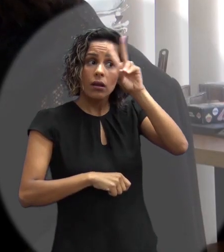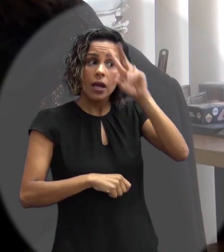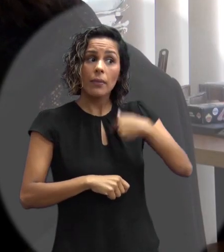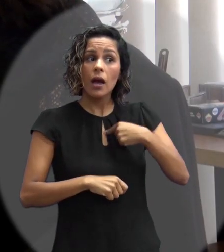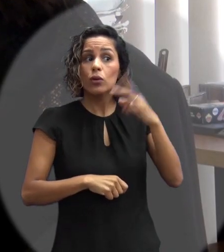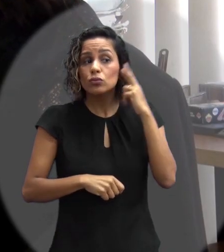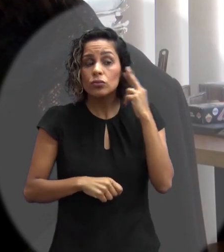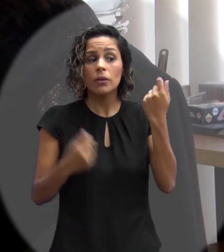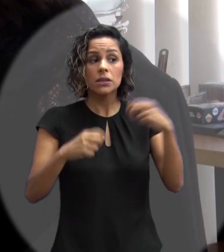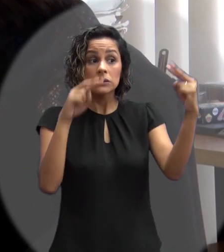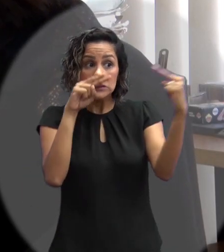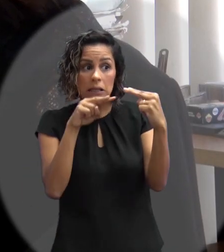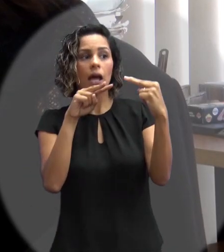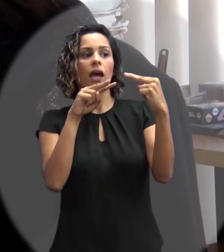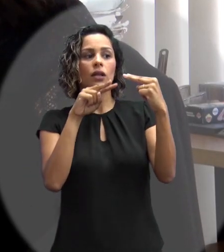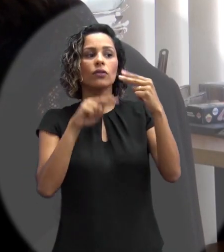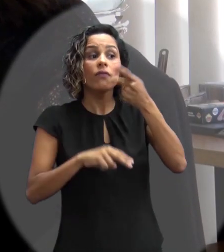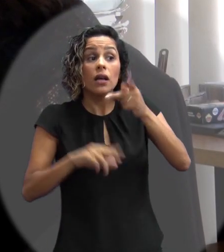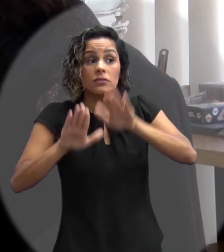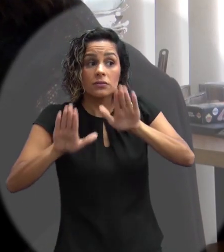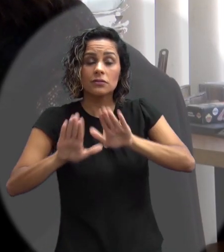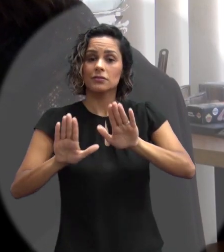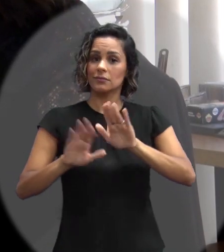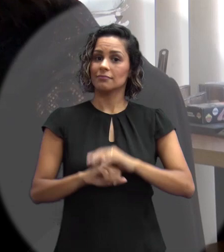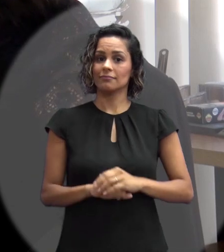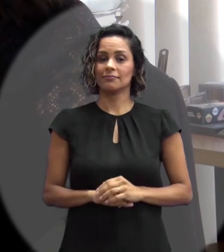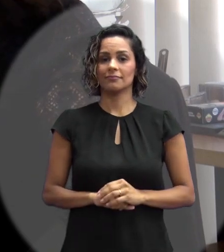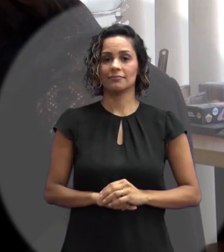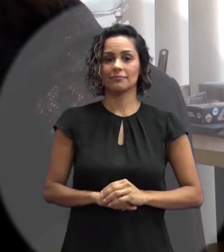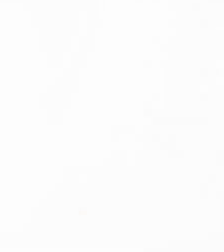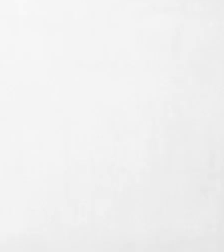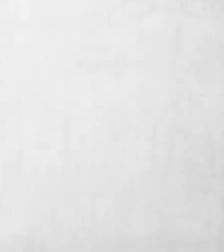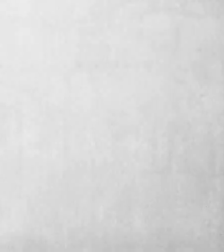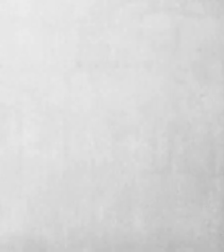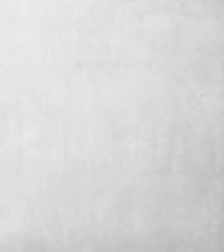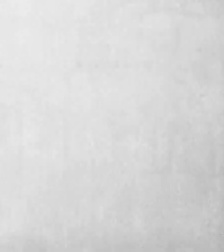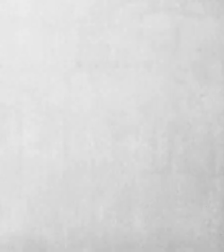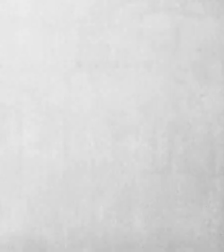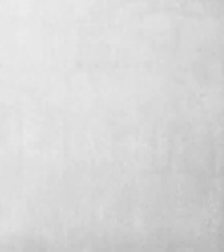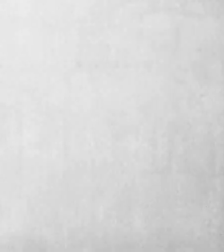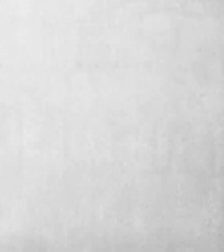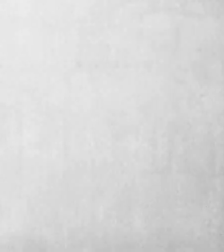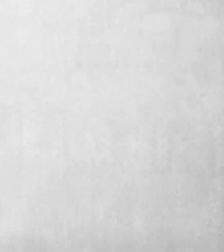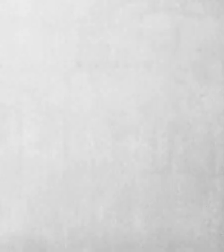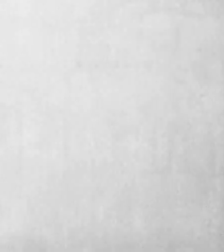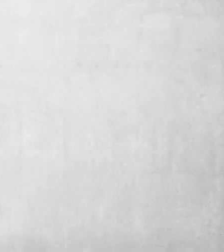que ficar toda hora lembrando as pessoas: olha, fala direto para mim, fala mais devagar.